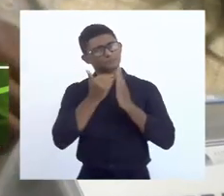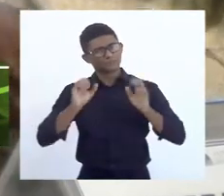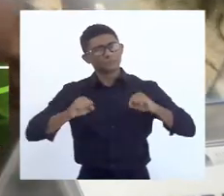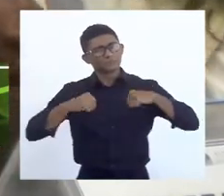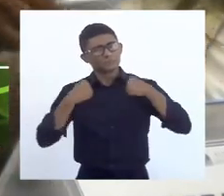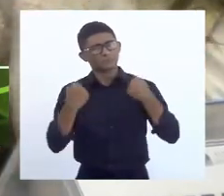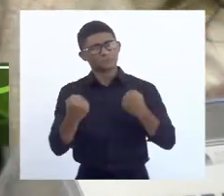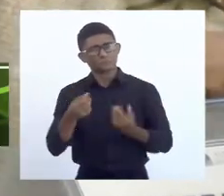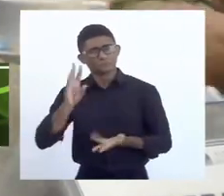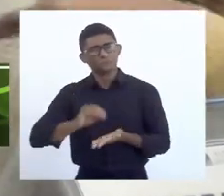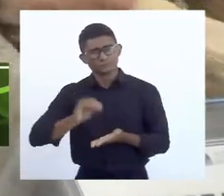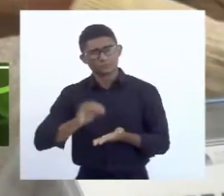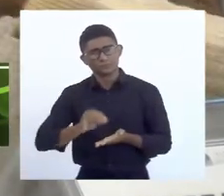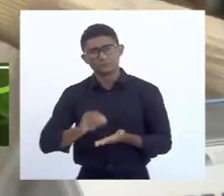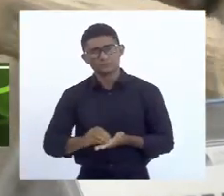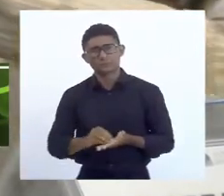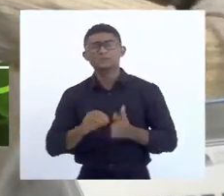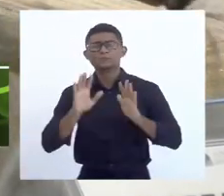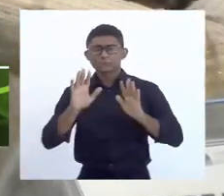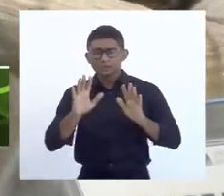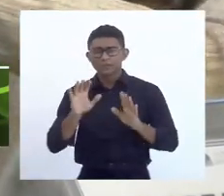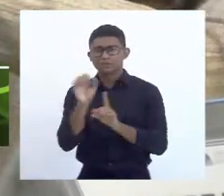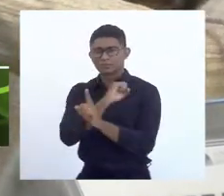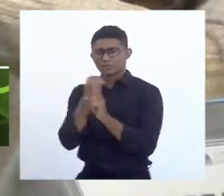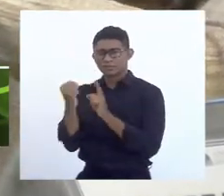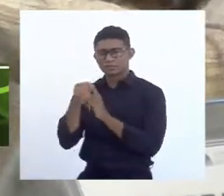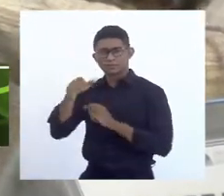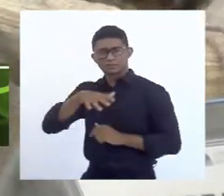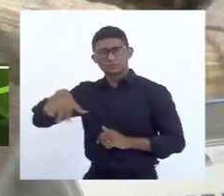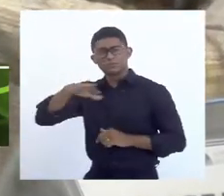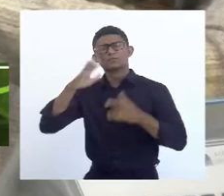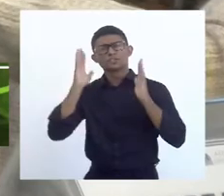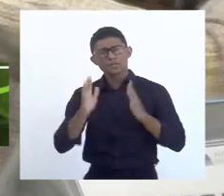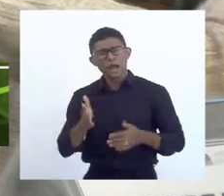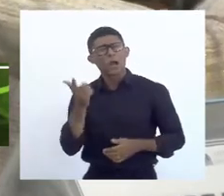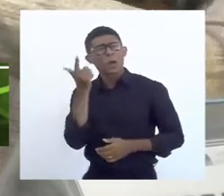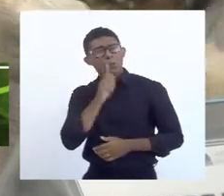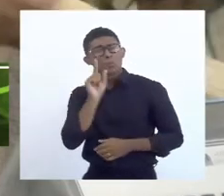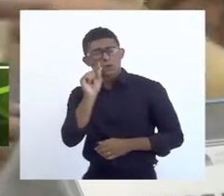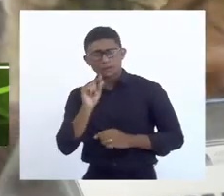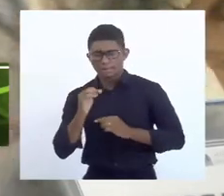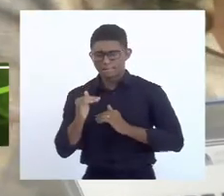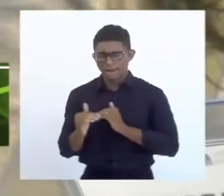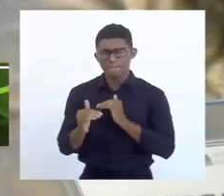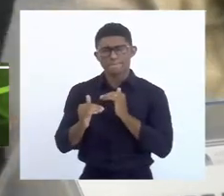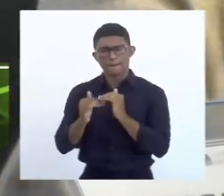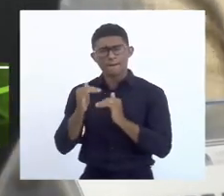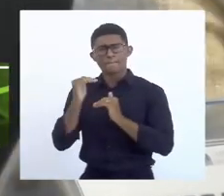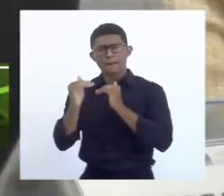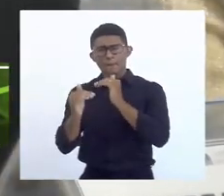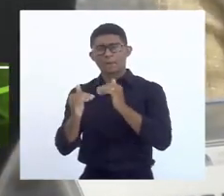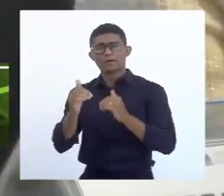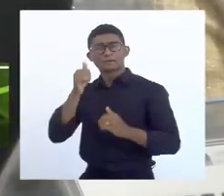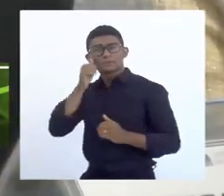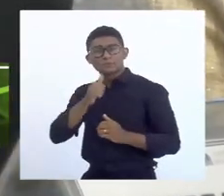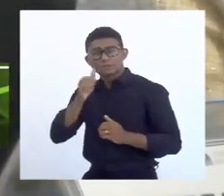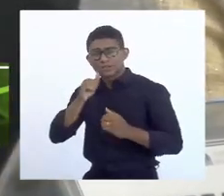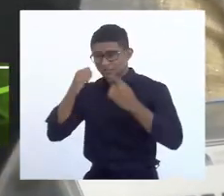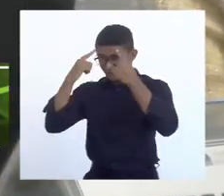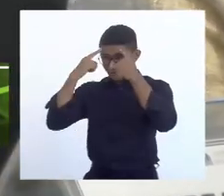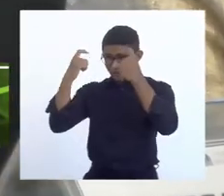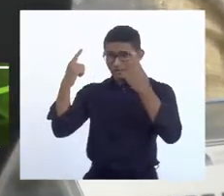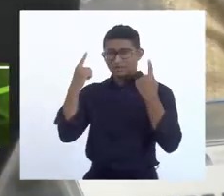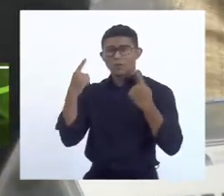mas existe um avanço enquanto sociedade quando nós falamos que o problema da violência contra a mulher é um problema de todas e